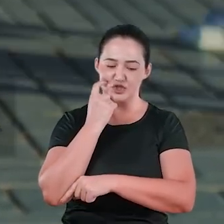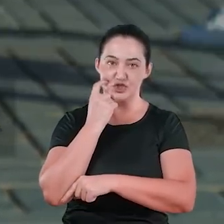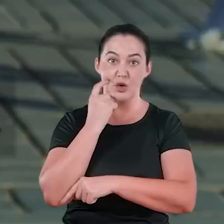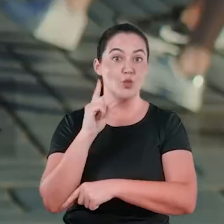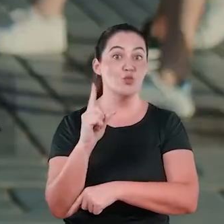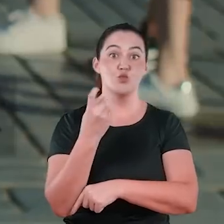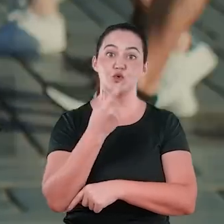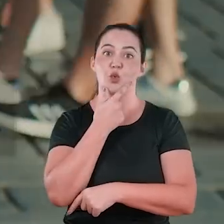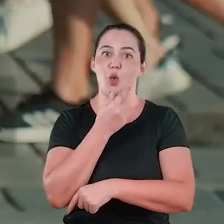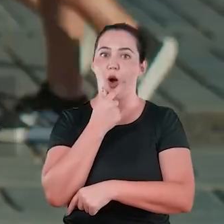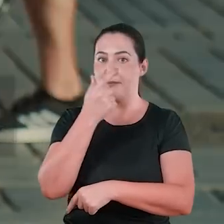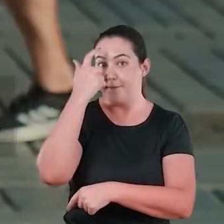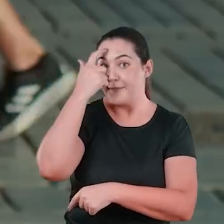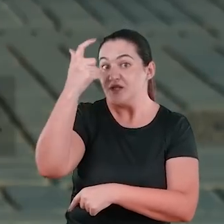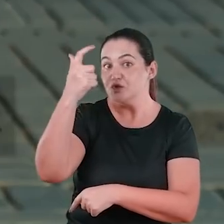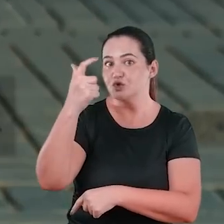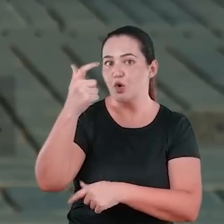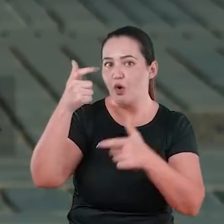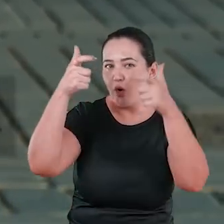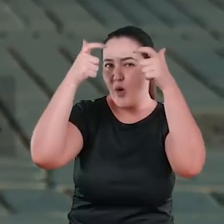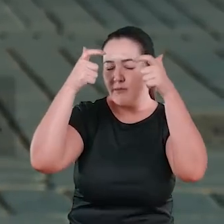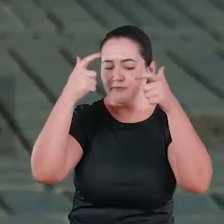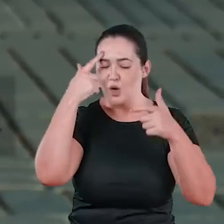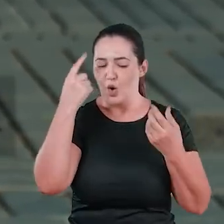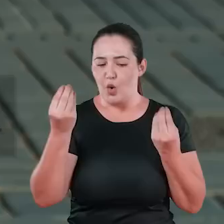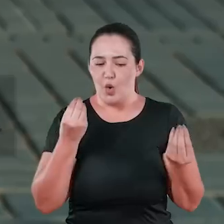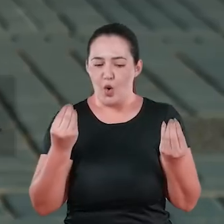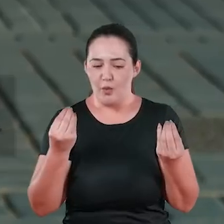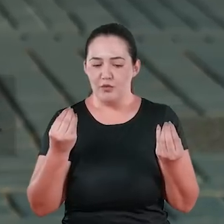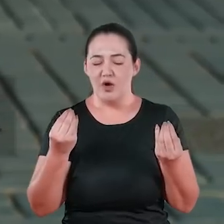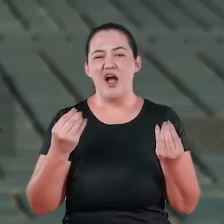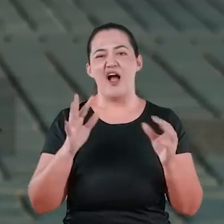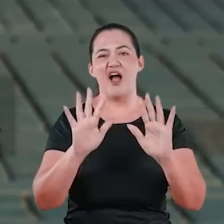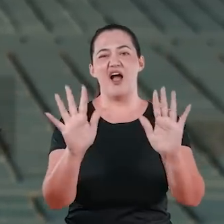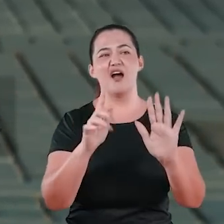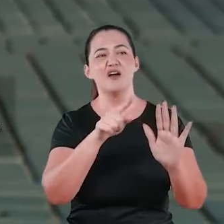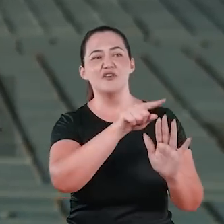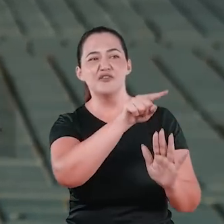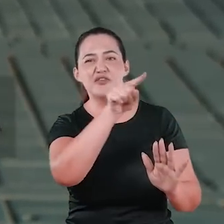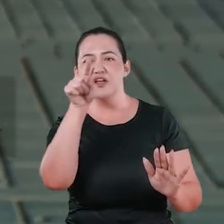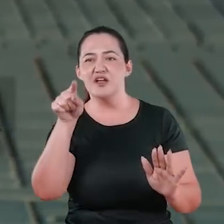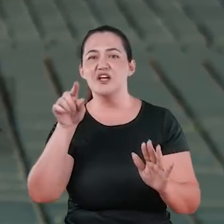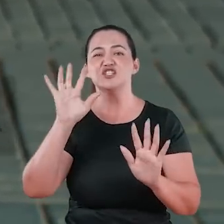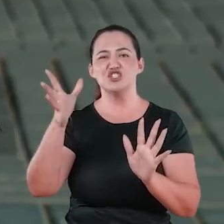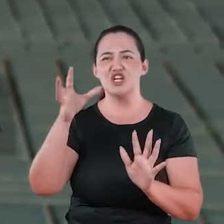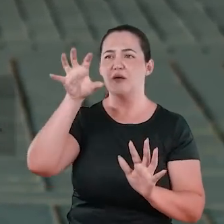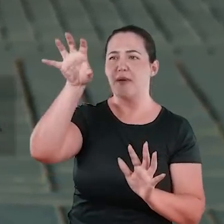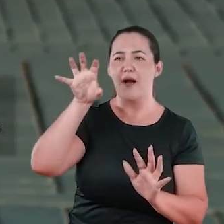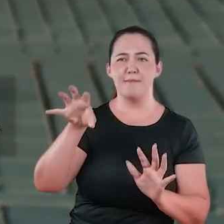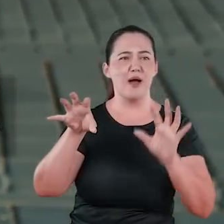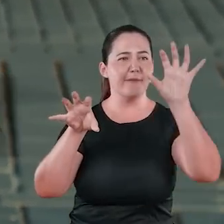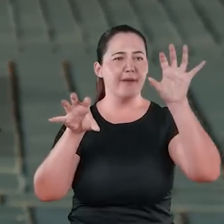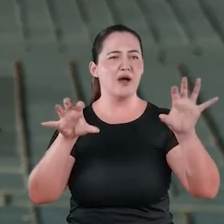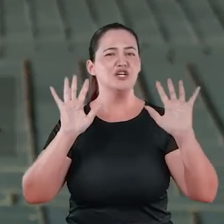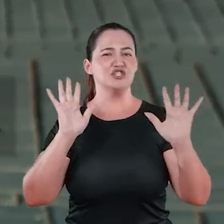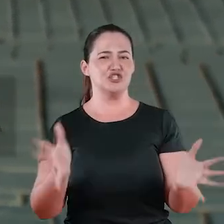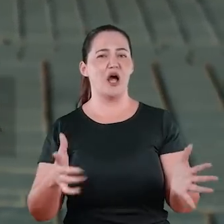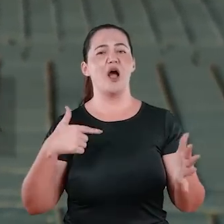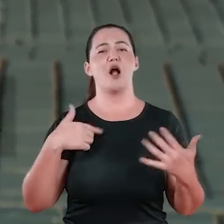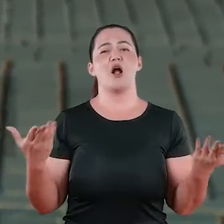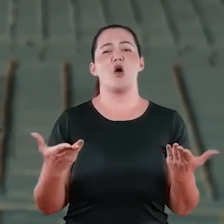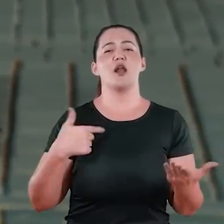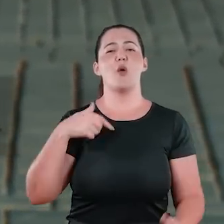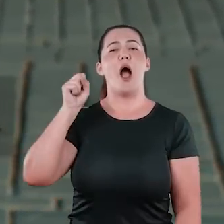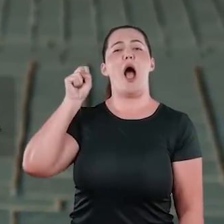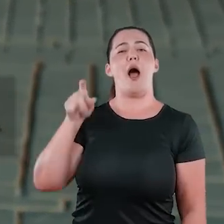história dos nobres ou dos imperadores romanos. Ele se aposentou. É até irônico imaginar aquele homem que